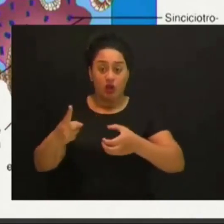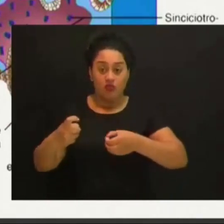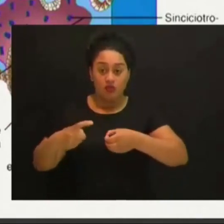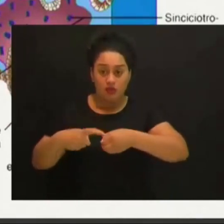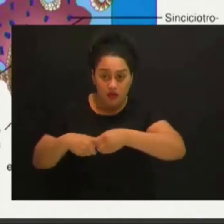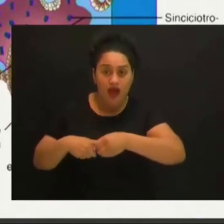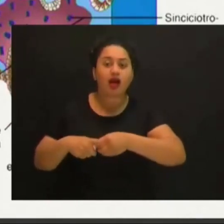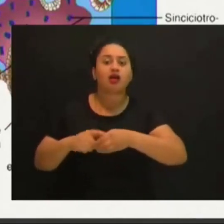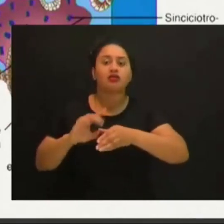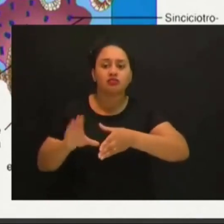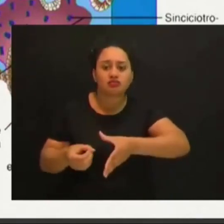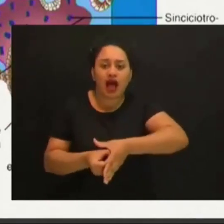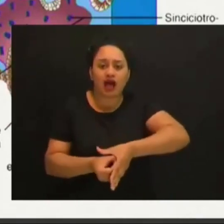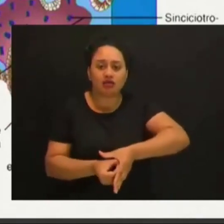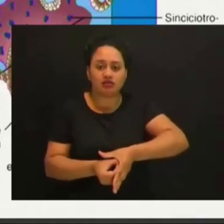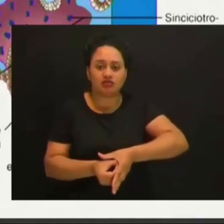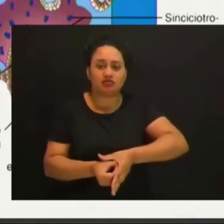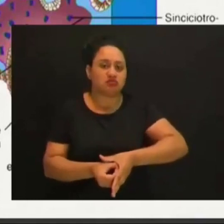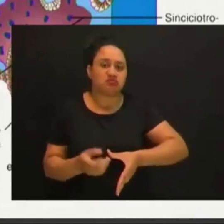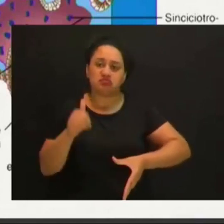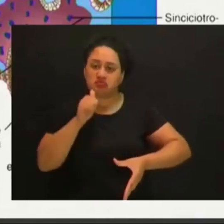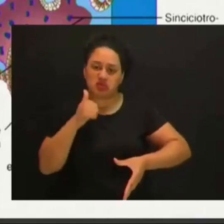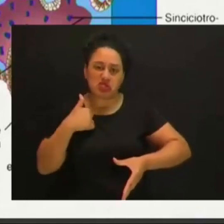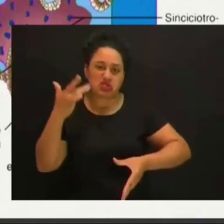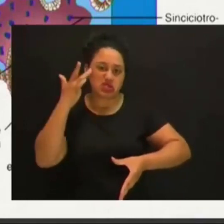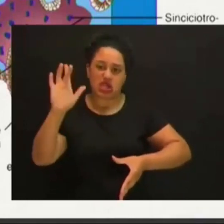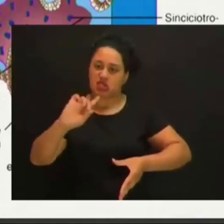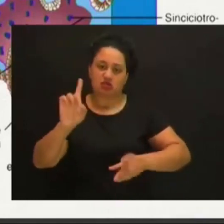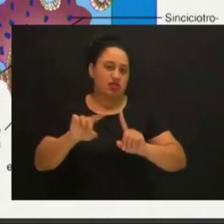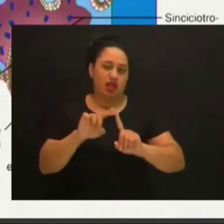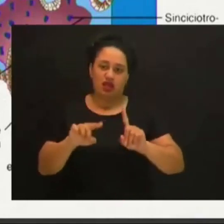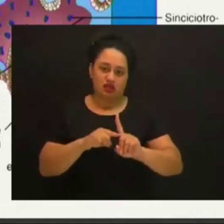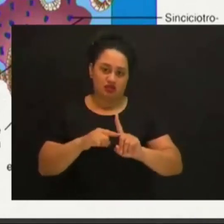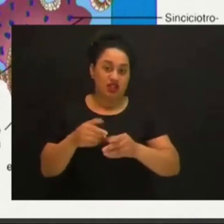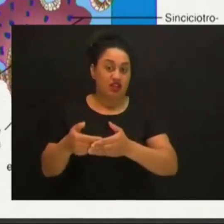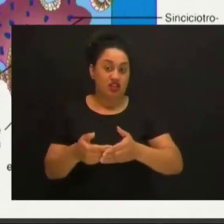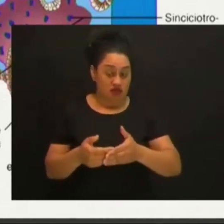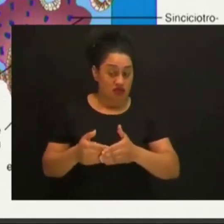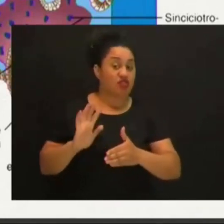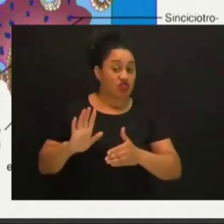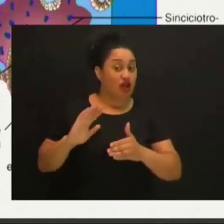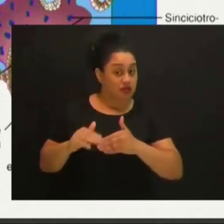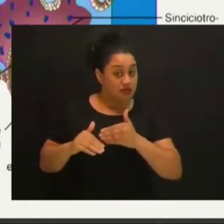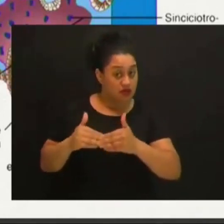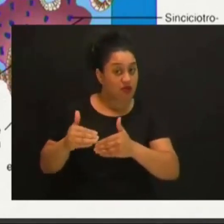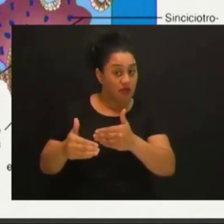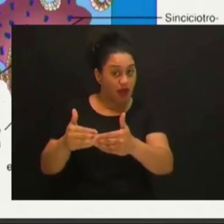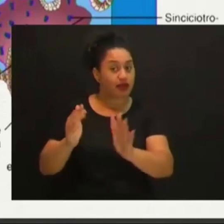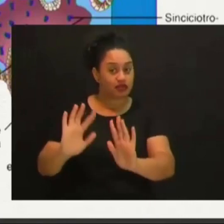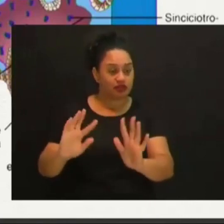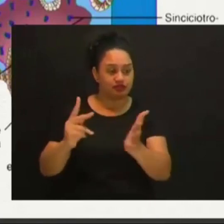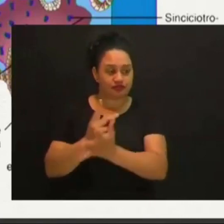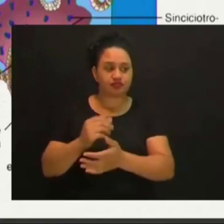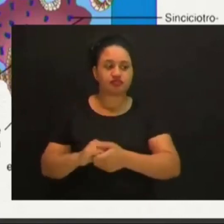houve a nidação. Essa mulher nem imagina que está grávida ainda. E esse bebê já viveu todo esse processo. Ao redor